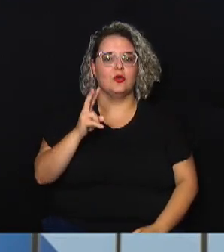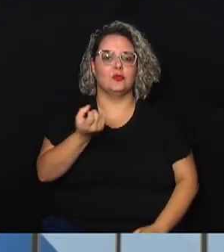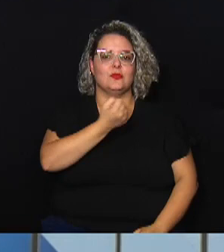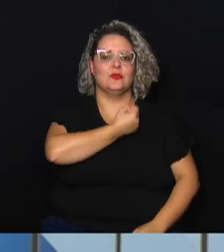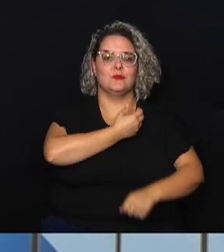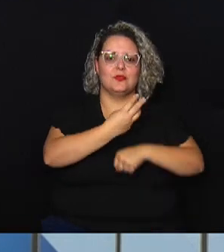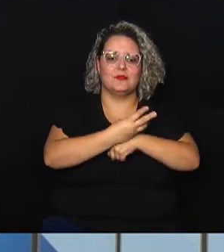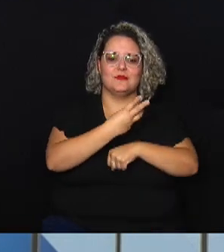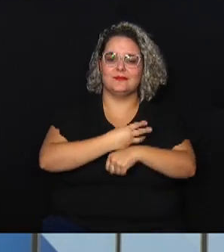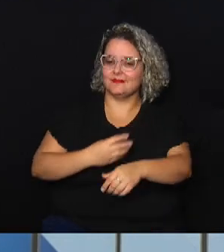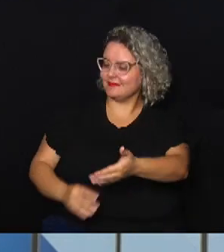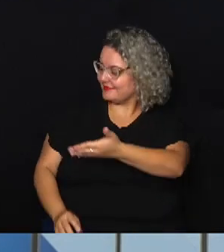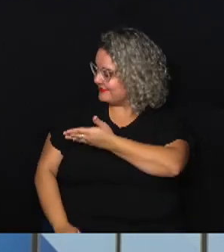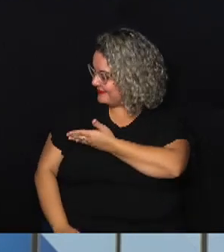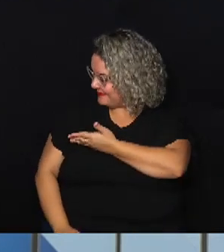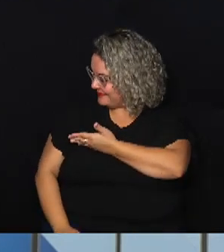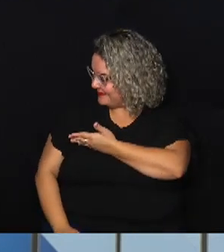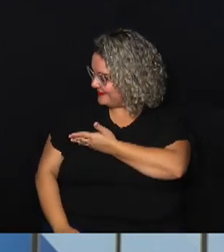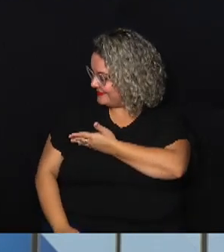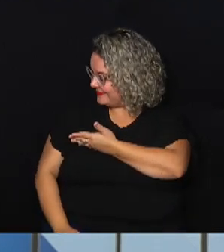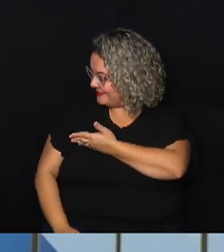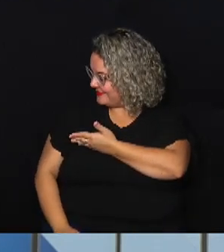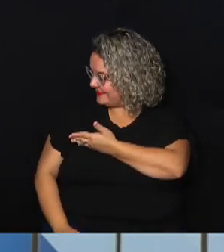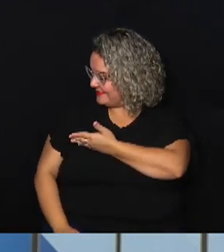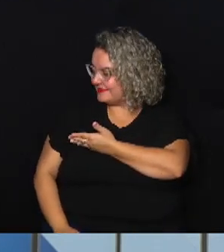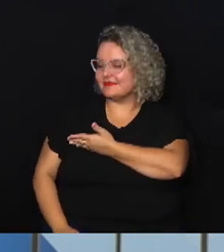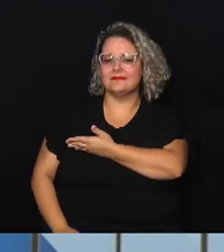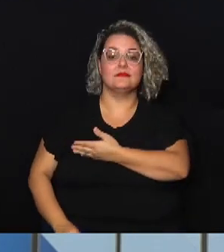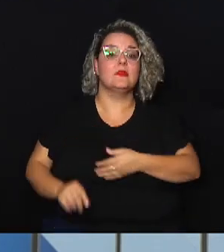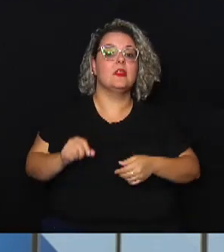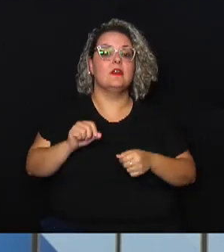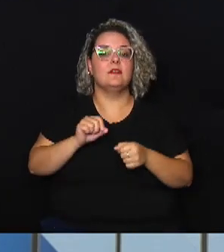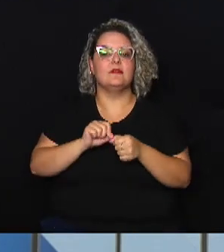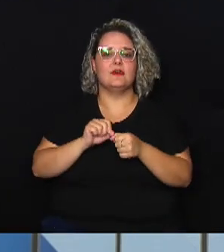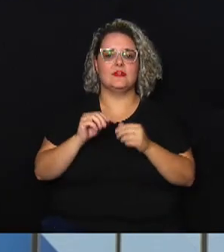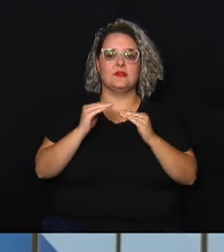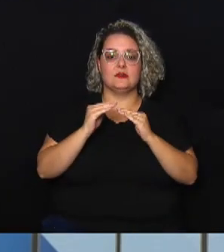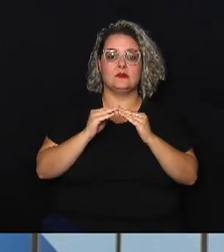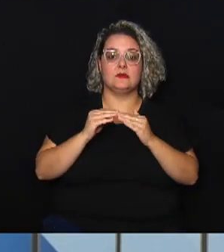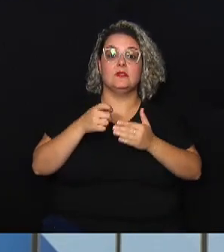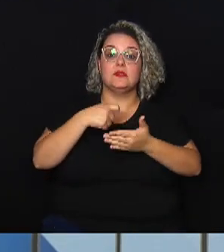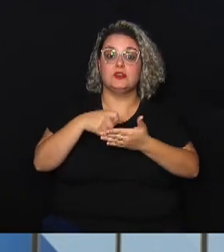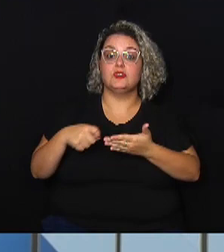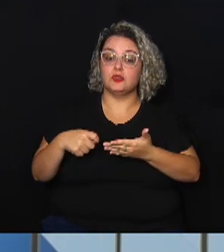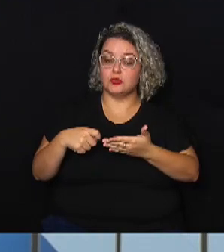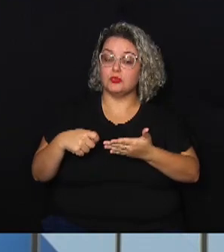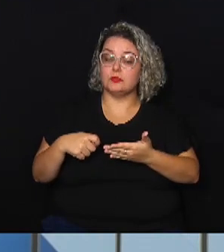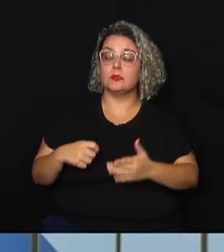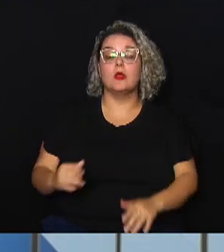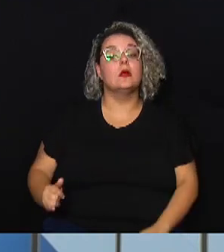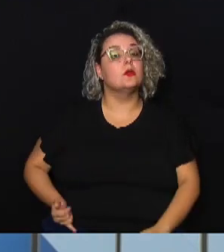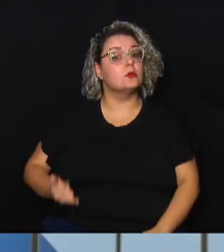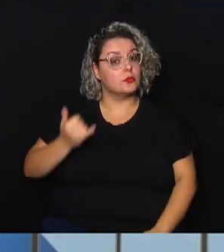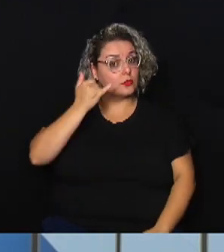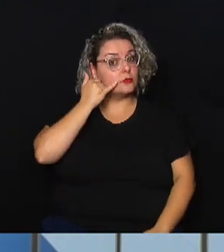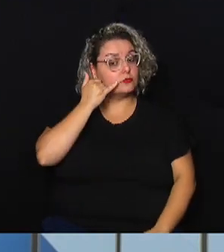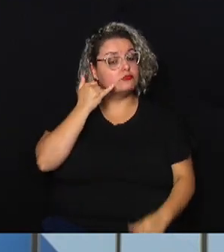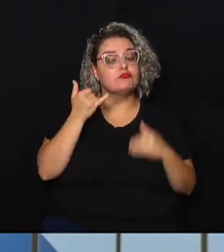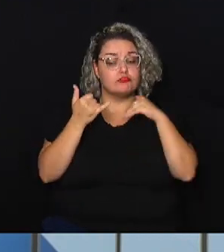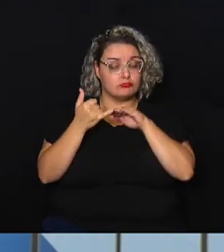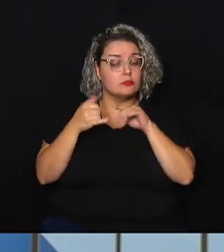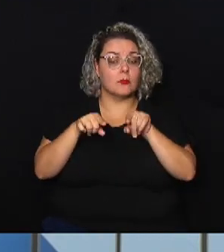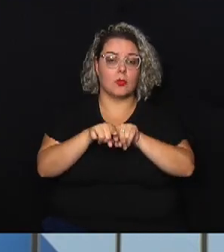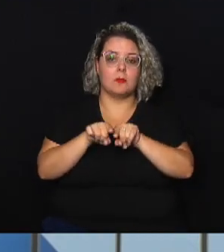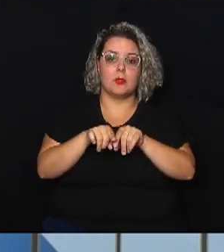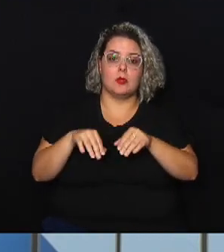nosso WhatsApp já está aí no seu vídeo. Faz o seguinte, deixa ele anotado no seu celular e se no decorrer do nosso programa